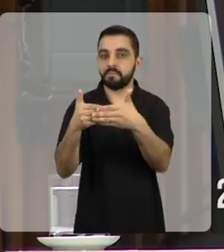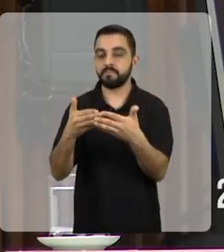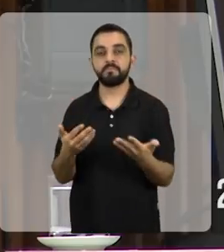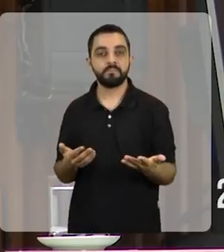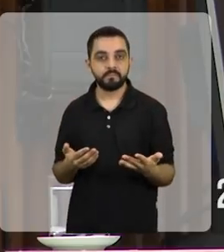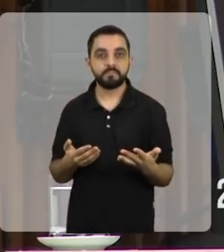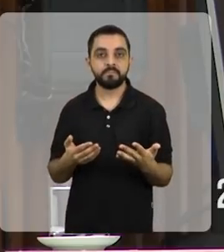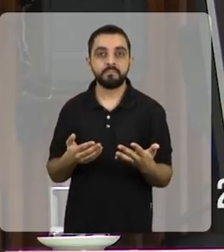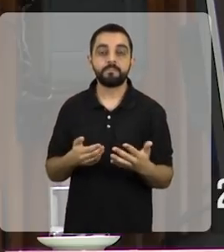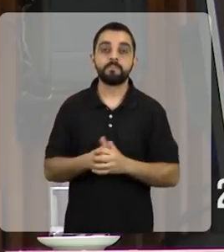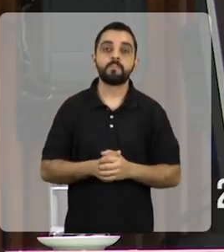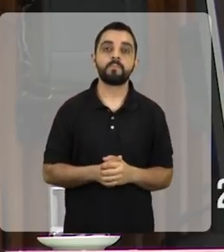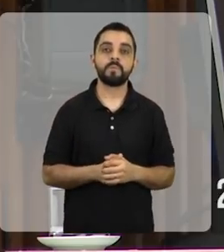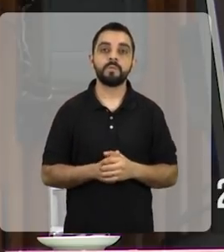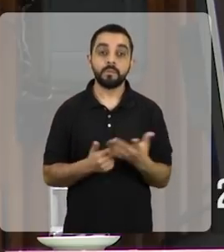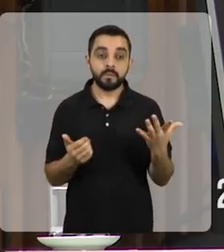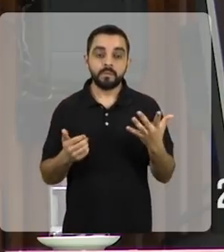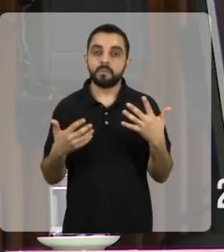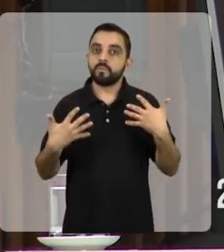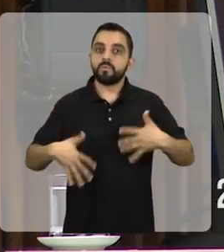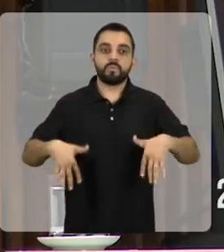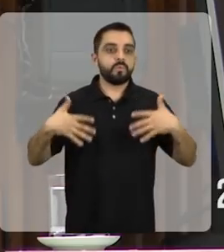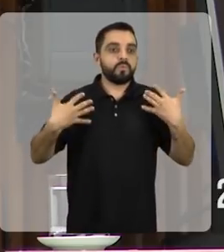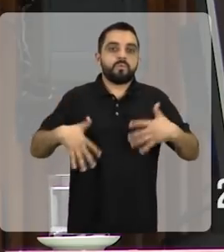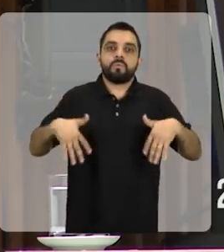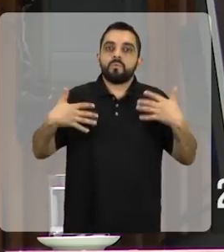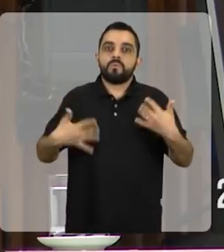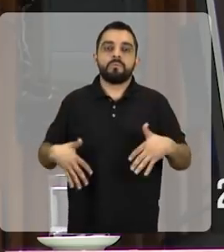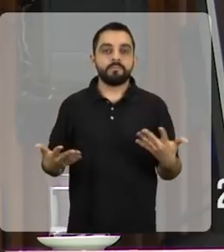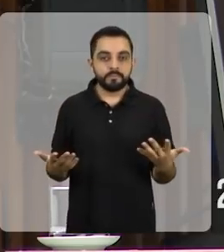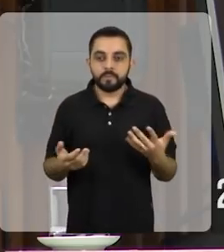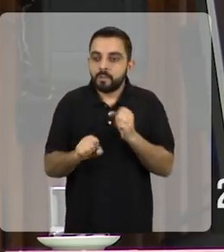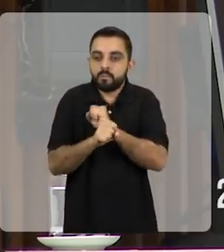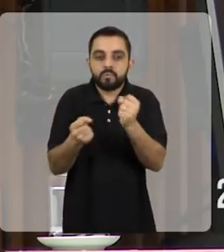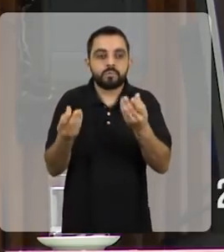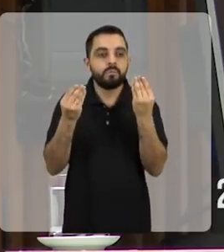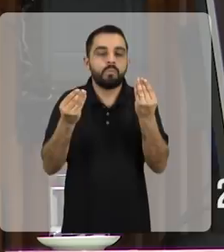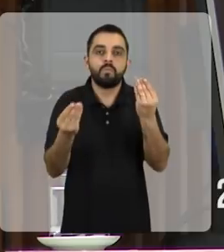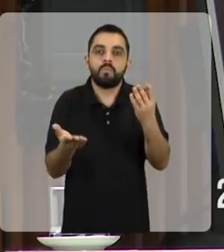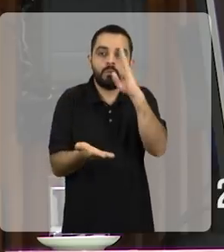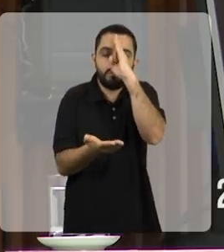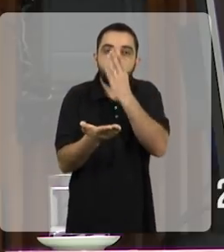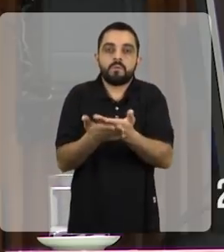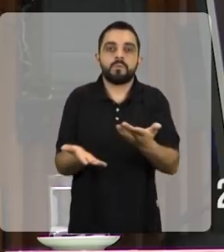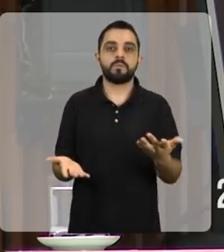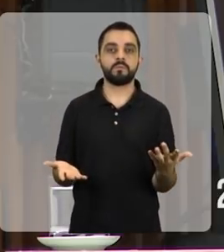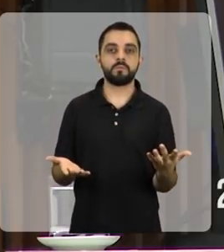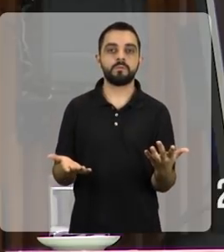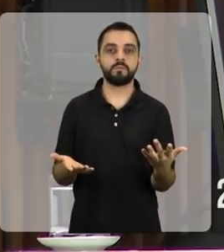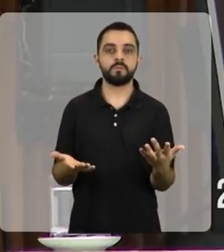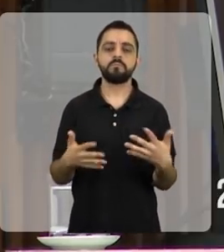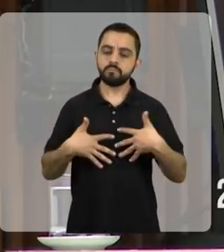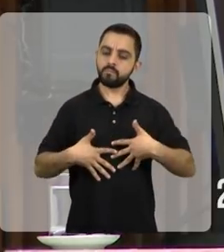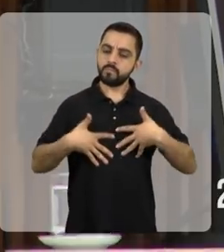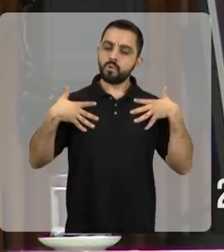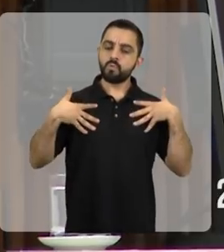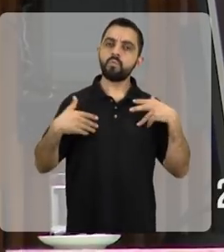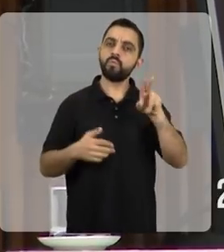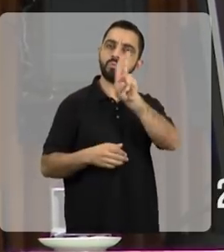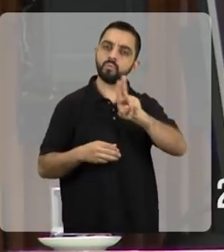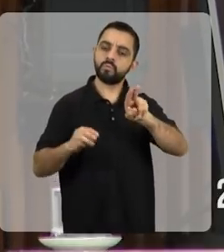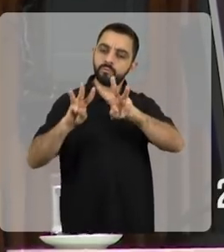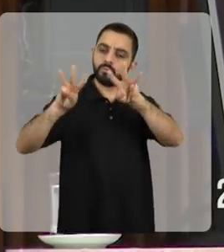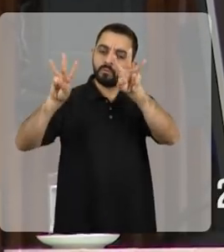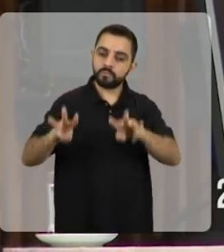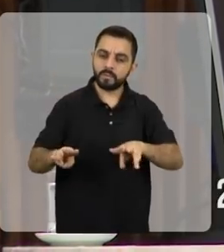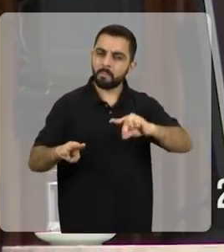essa situação que é dramática que inaudita devo lhe dizer que é um orgulho dos paranaenses dizer que essa universidade mais antiga do